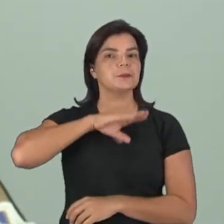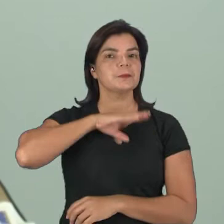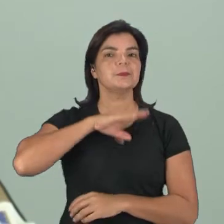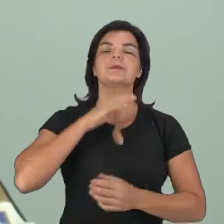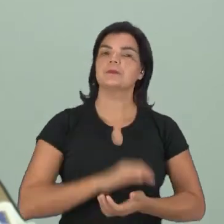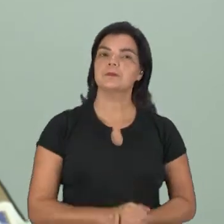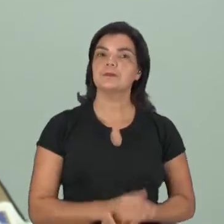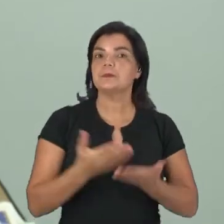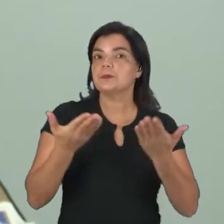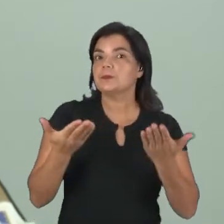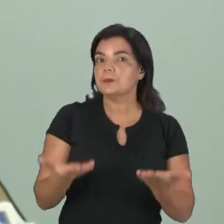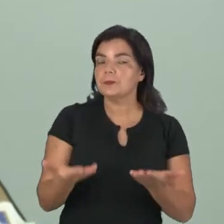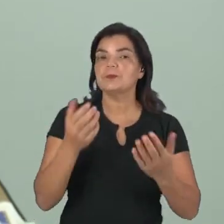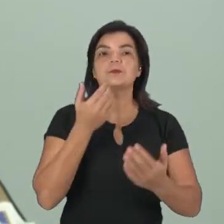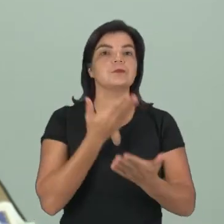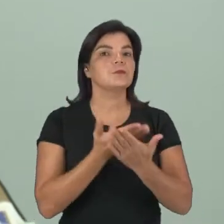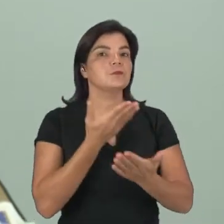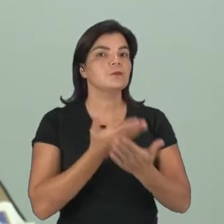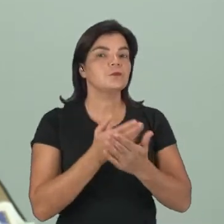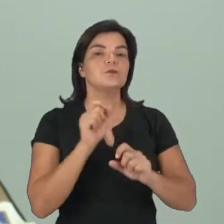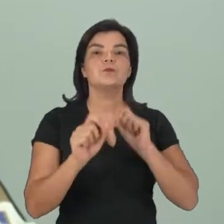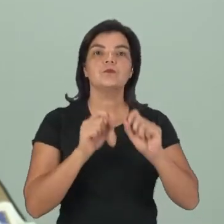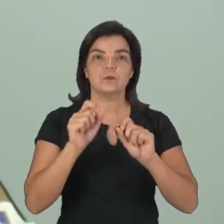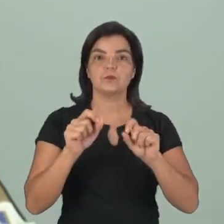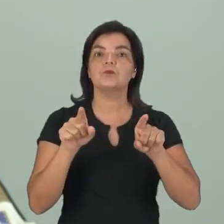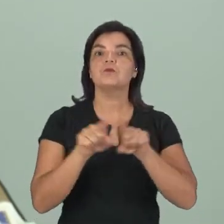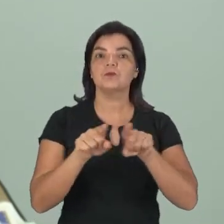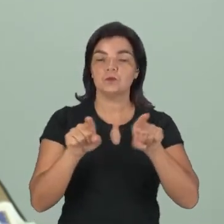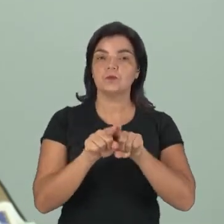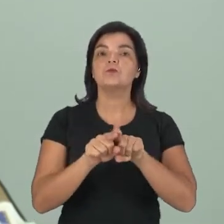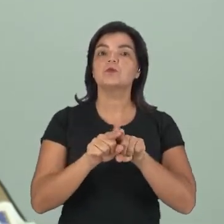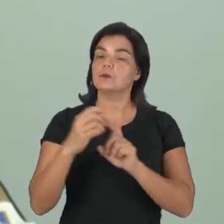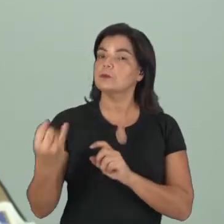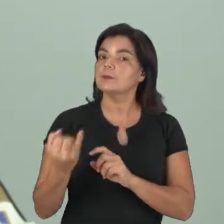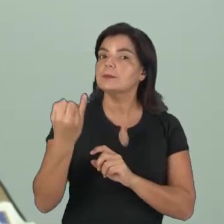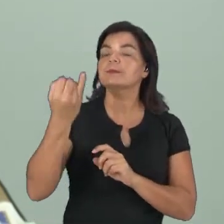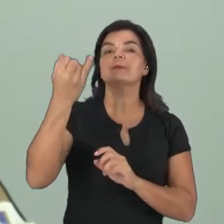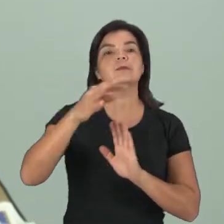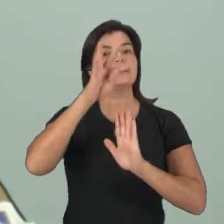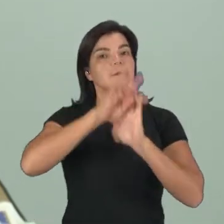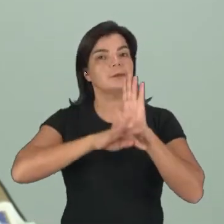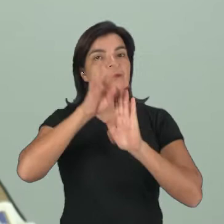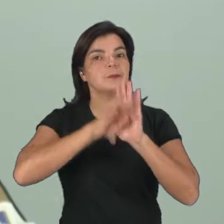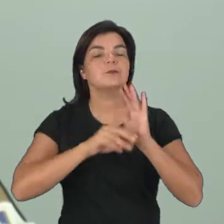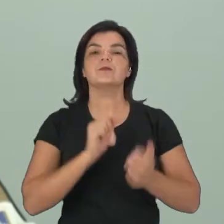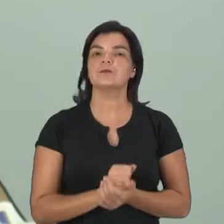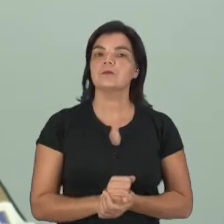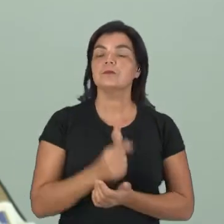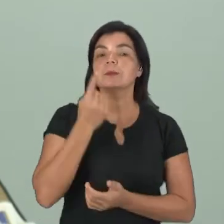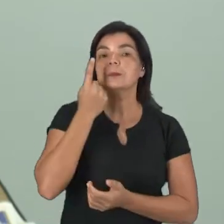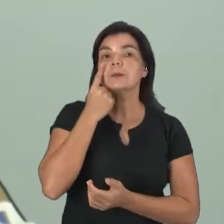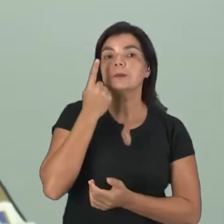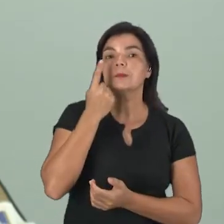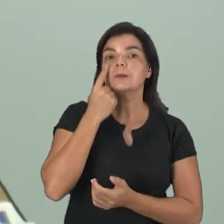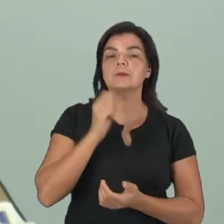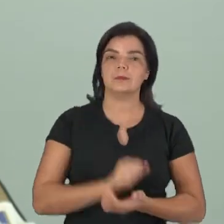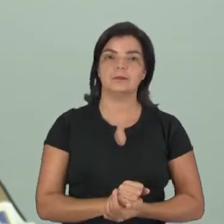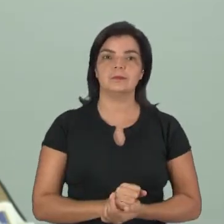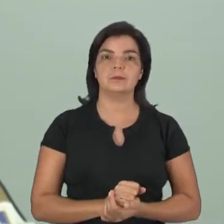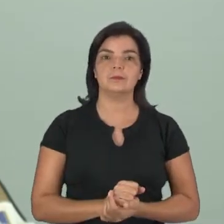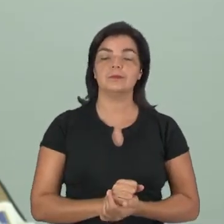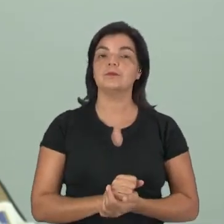portuguesa E hoje nós vamos estudar sobre as funções dos textos ou seja Vamos estudar sobre